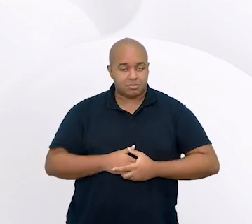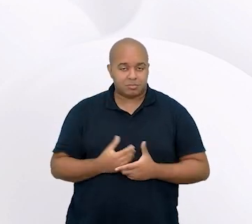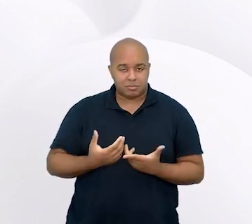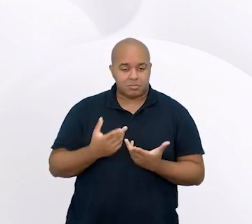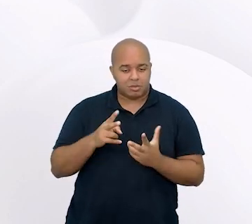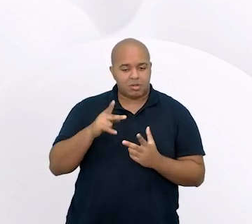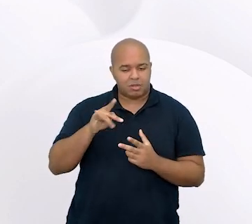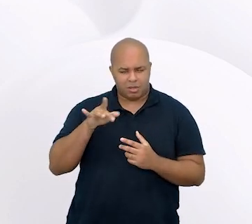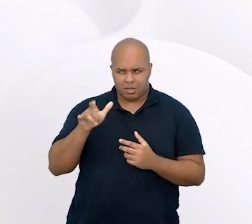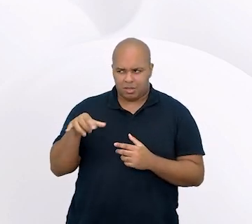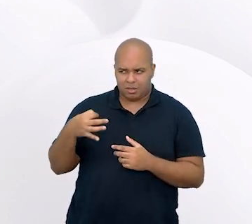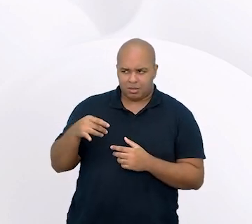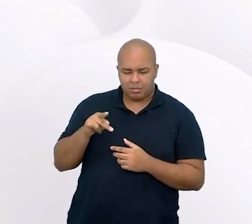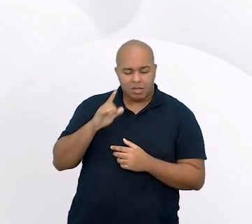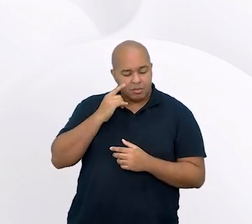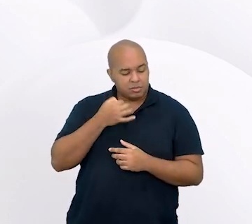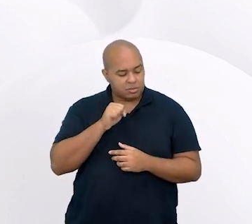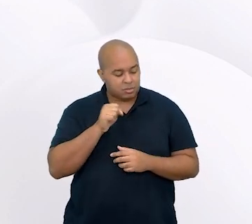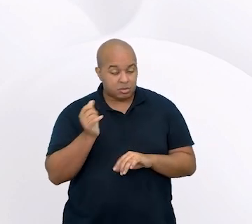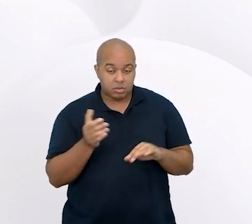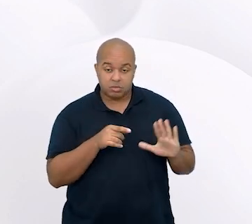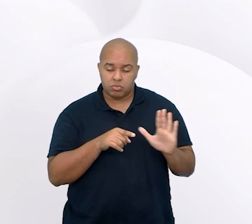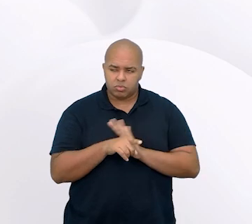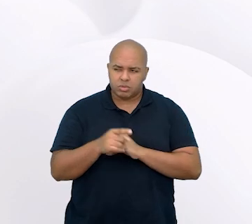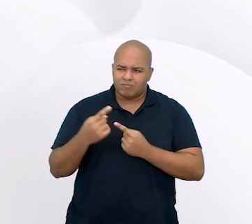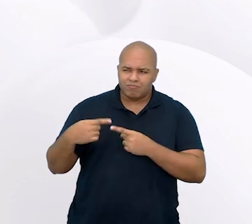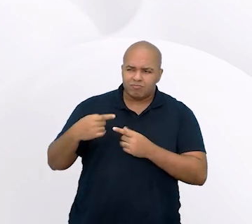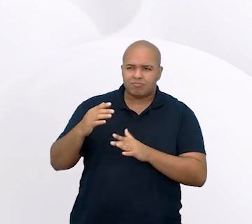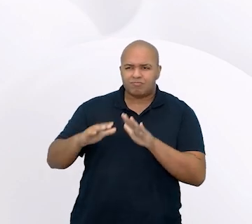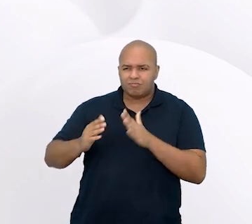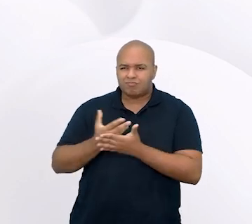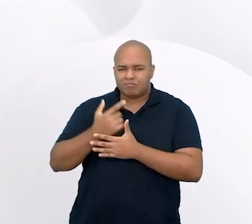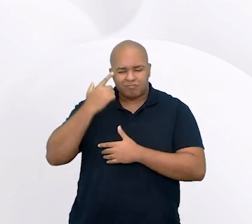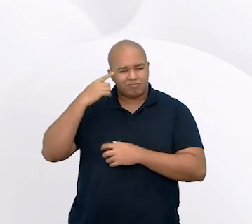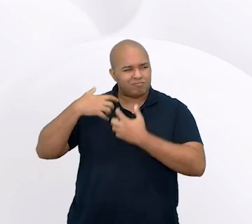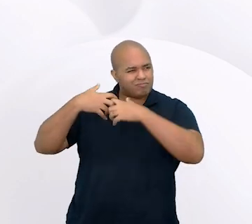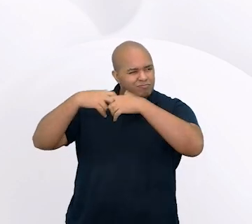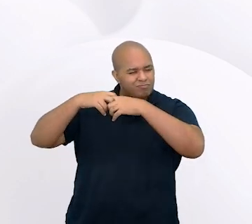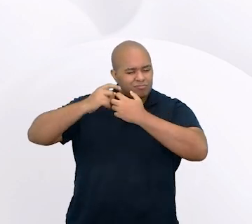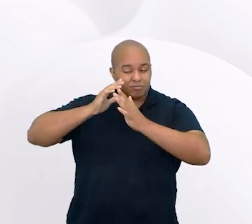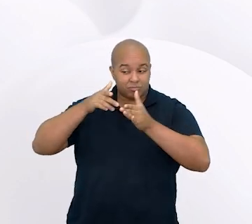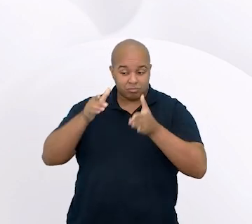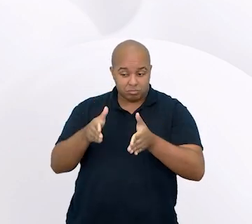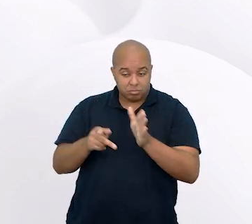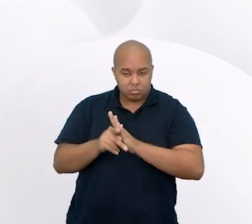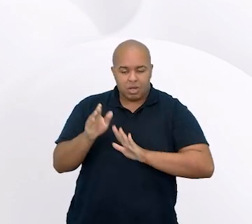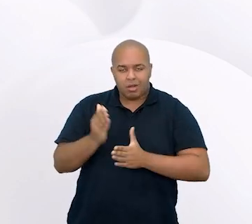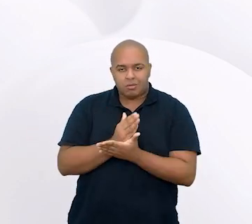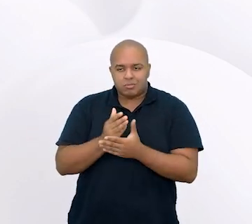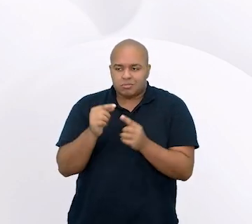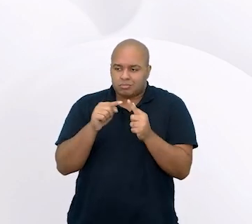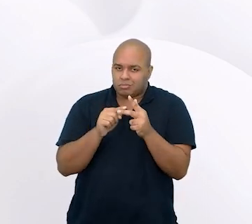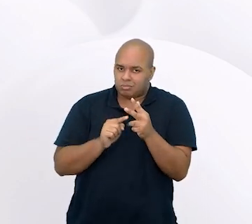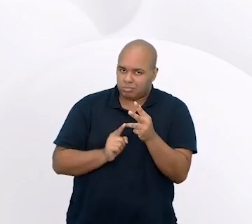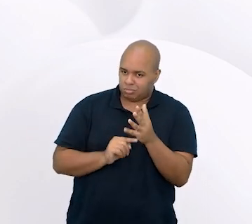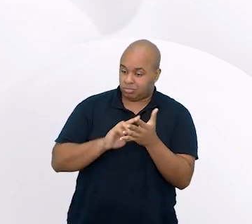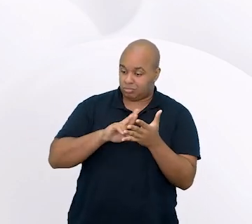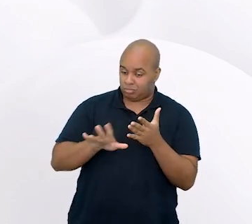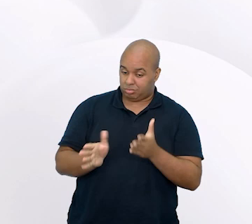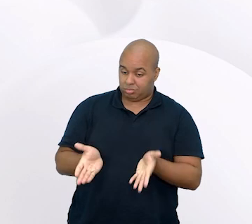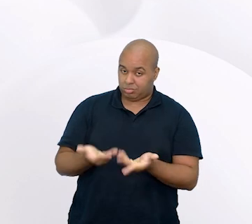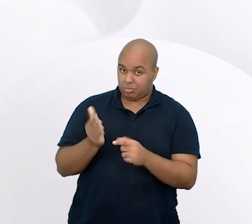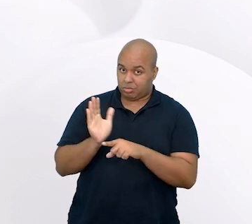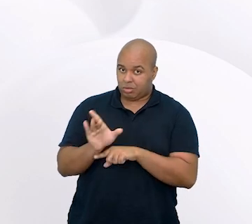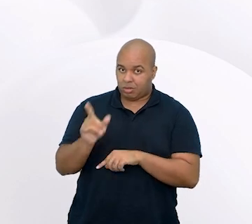As perguntas, elas desafiam os estudantes. Então, qualquer tipo de pergunta direcionada a um determinado conteúdo vai